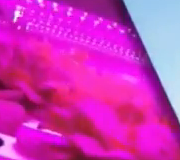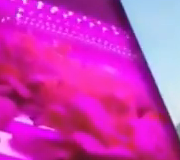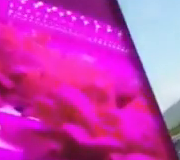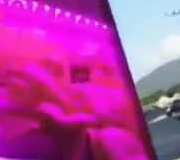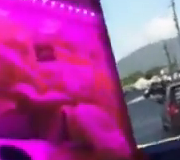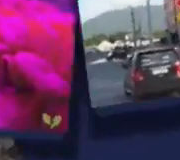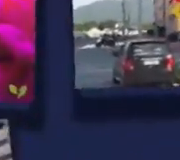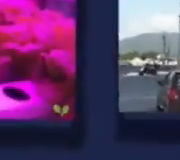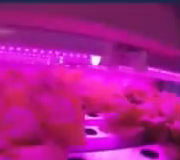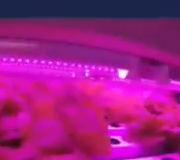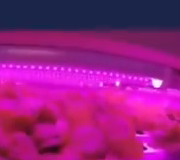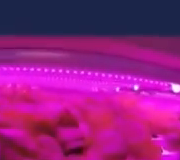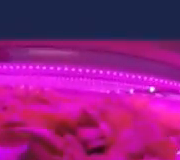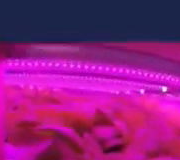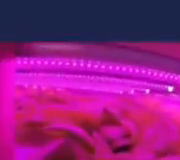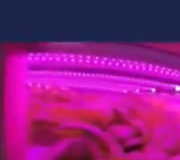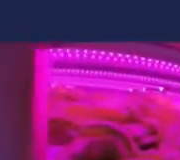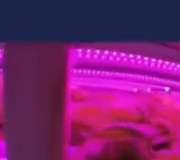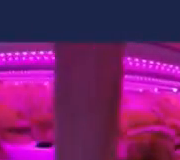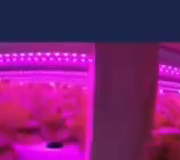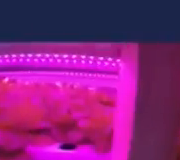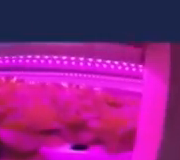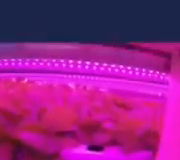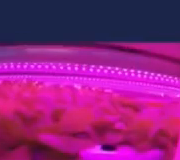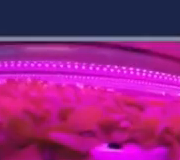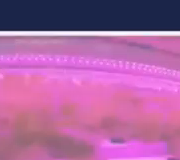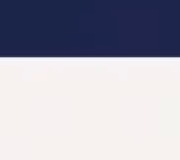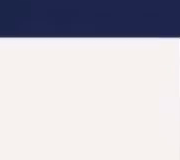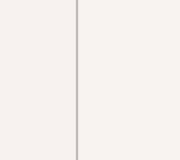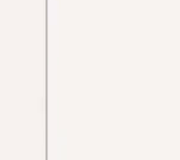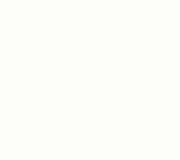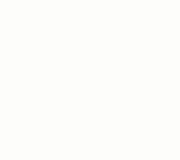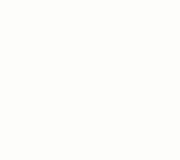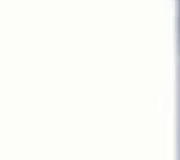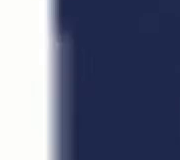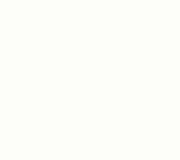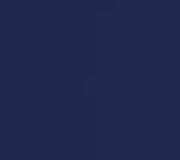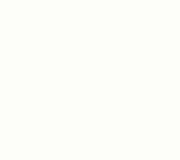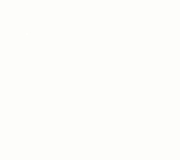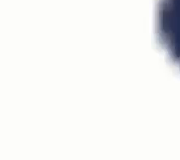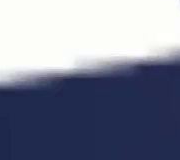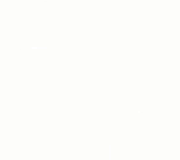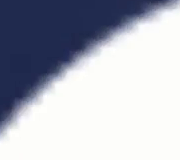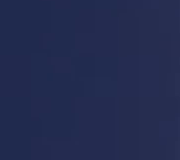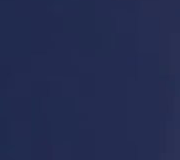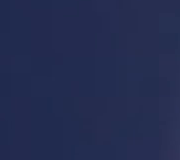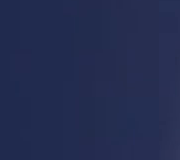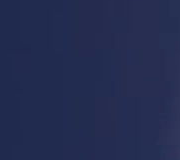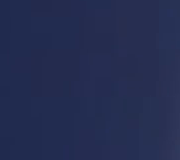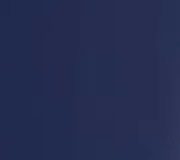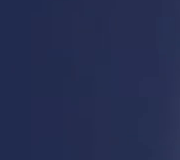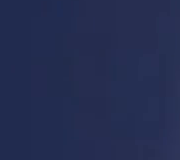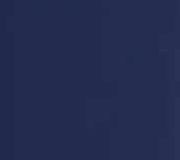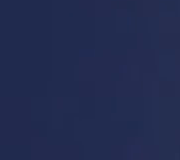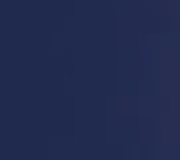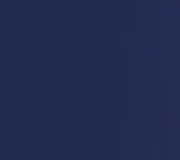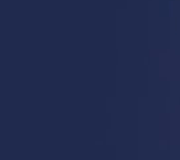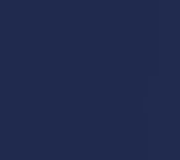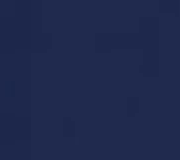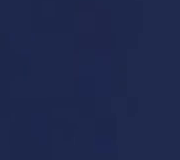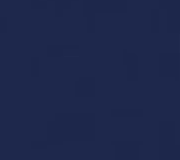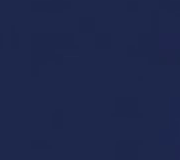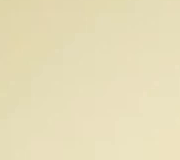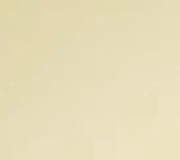Conectar e promover o ecossistema de ciência, tecnologia e inovação de Santa Catarina está no DNA da